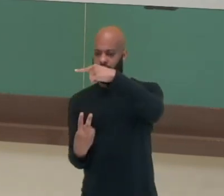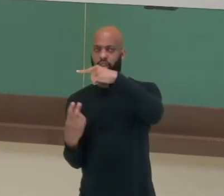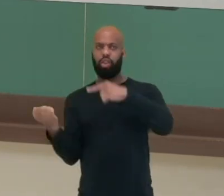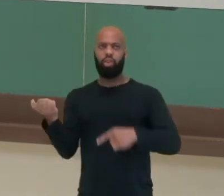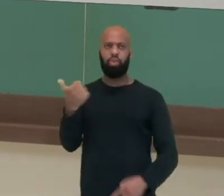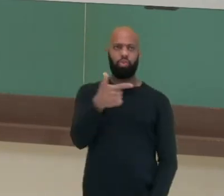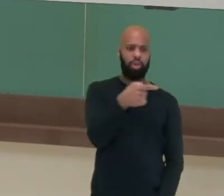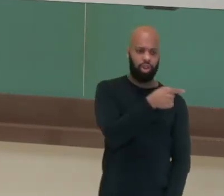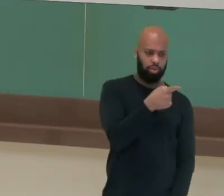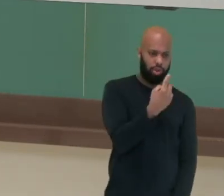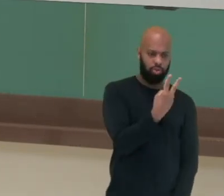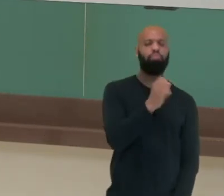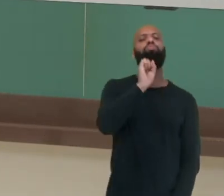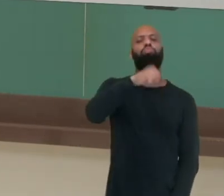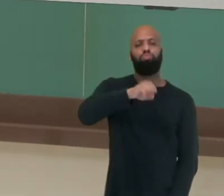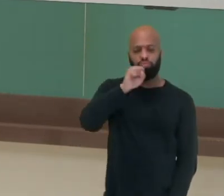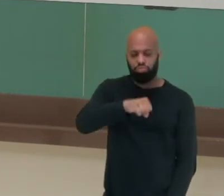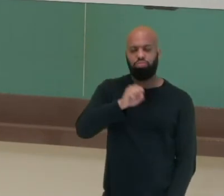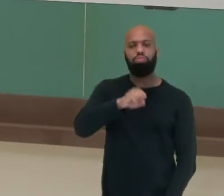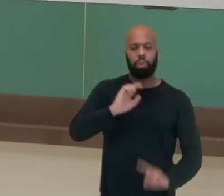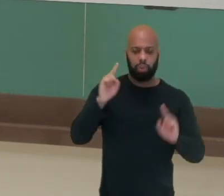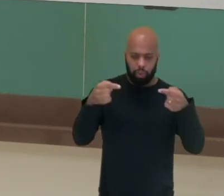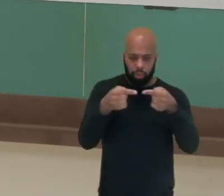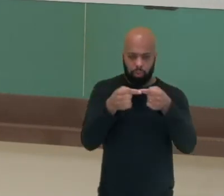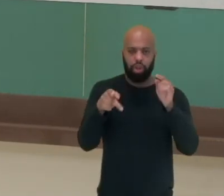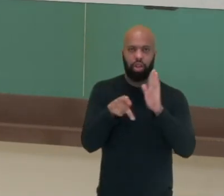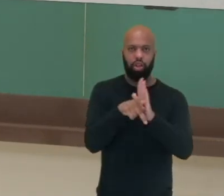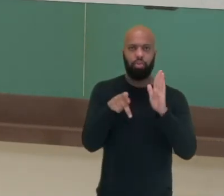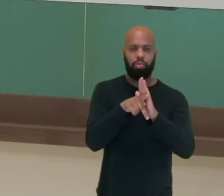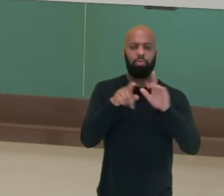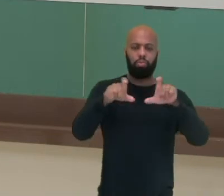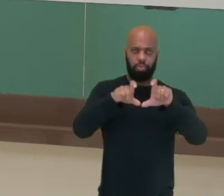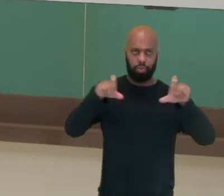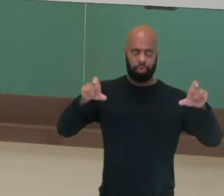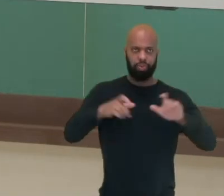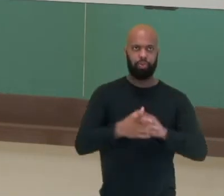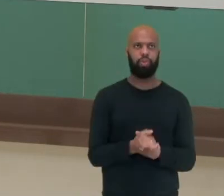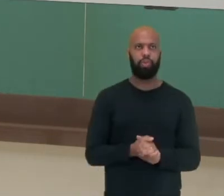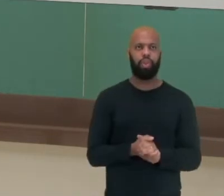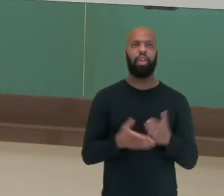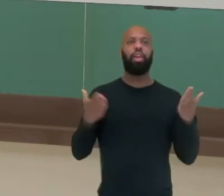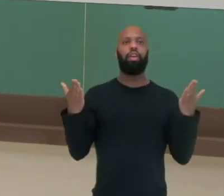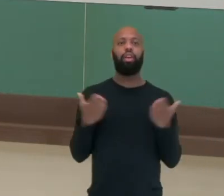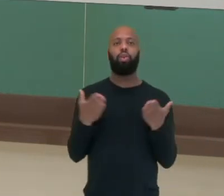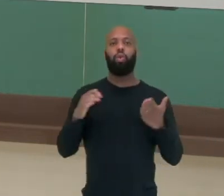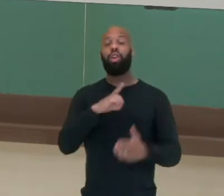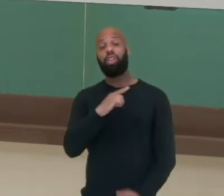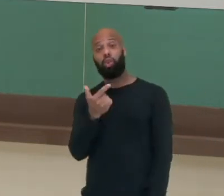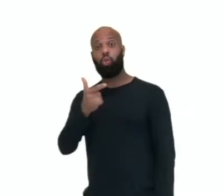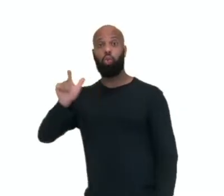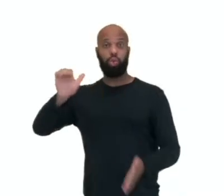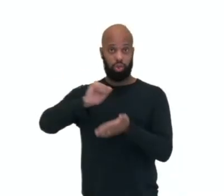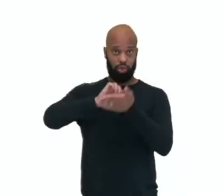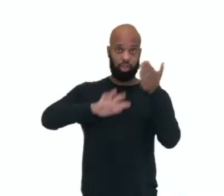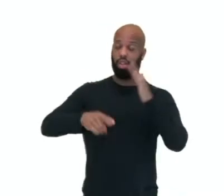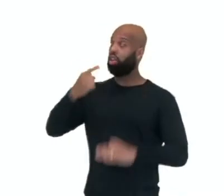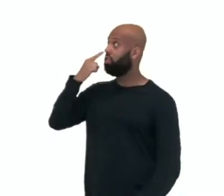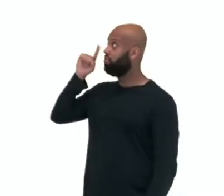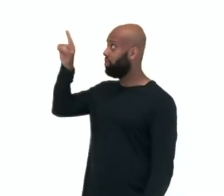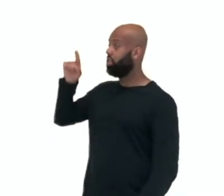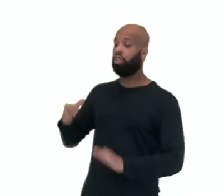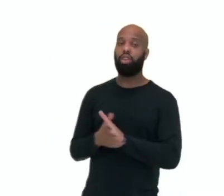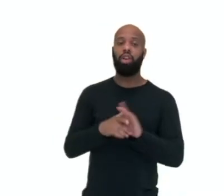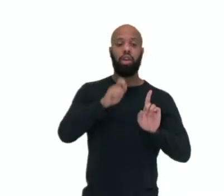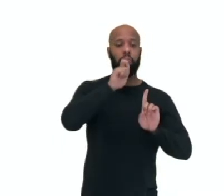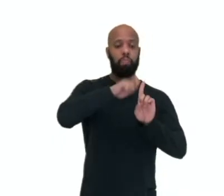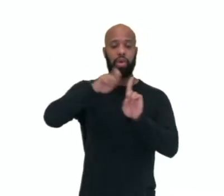1? Sim, então satisfaz a equação. Próximo, vamos lá. Quantos